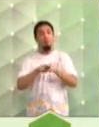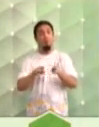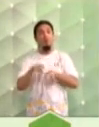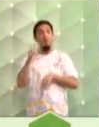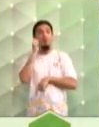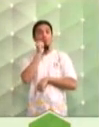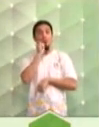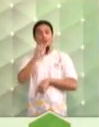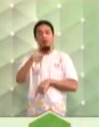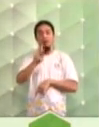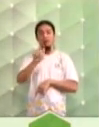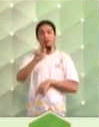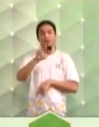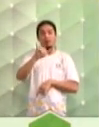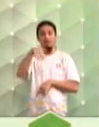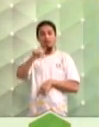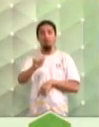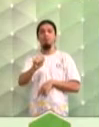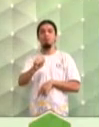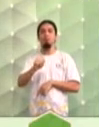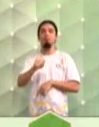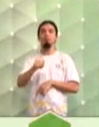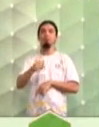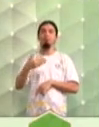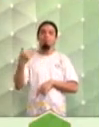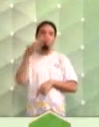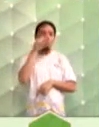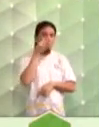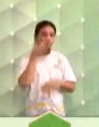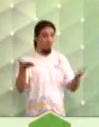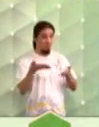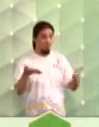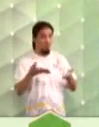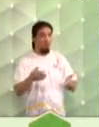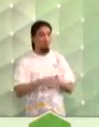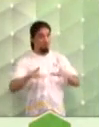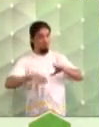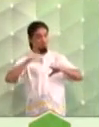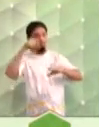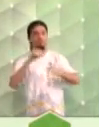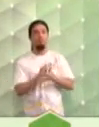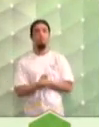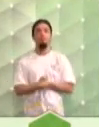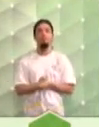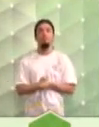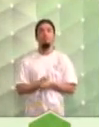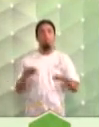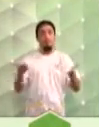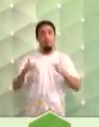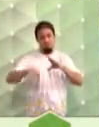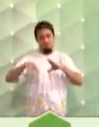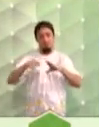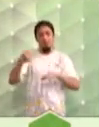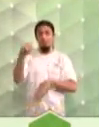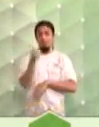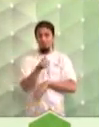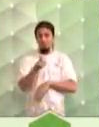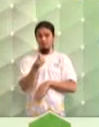nossa produtora, está aqui acompanhando a gente também. Vai fazer mais um sorteio. Tudo bom, Karina? Tudo ótimo. Vamos fazer o sorteio do sexto prêmio no